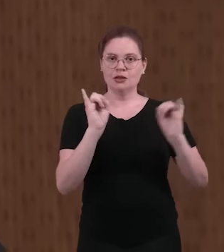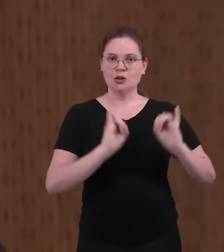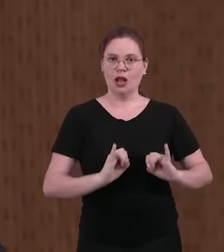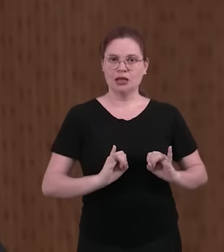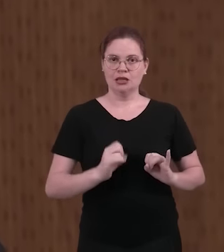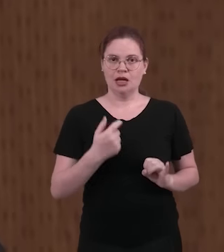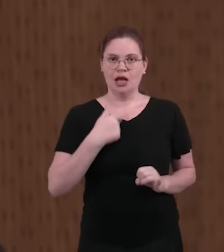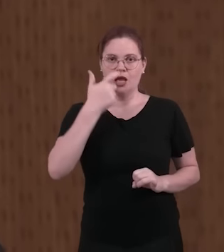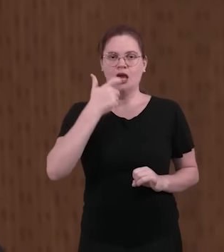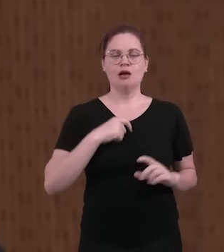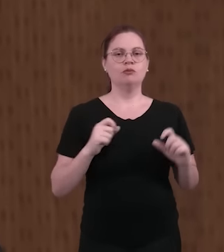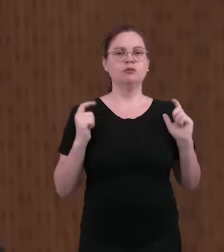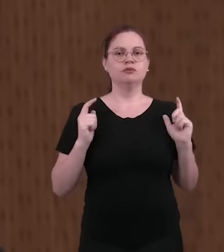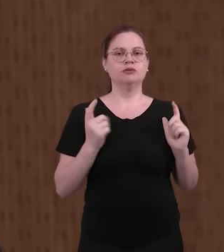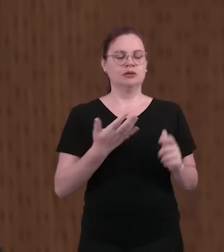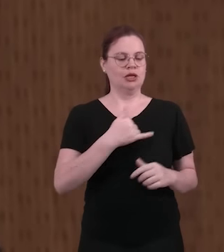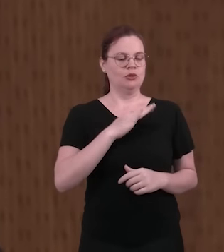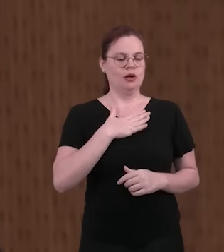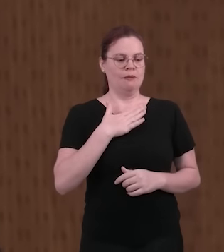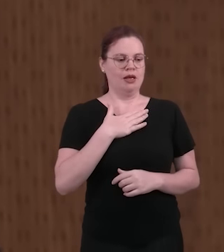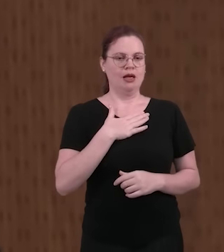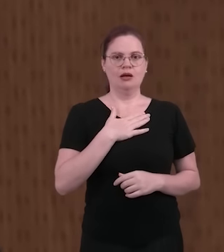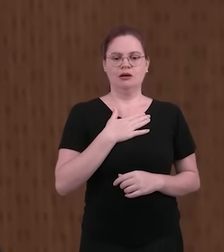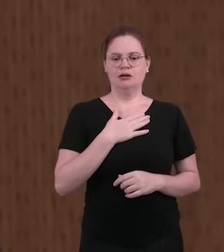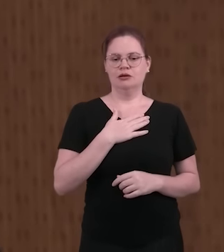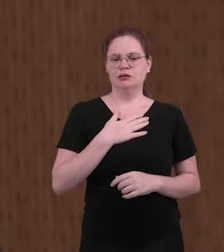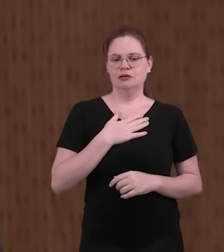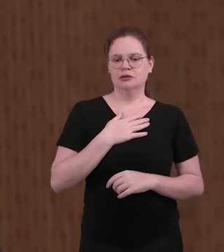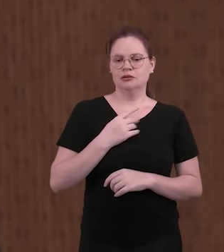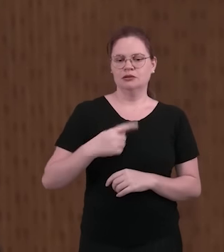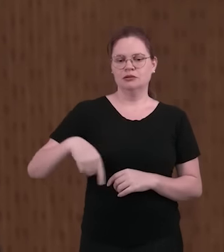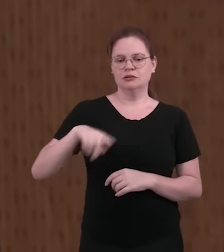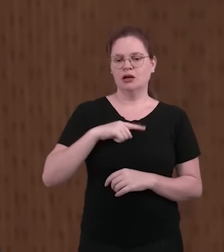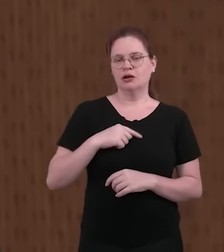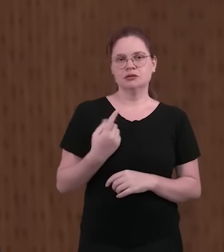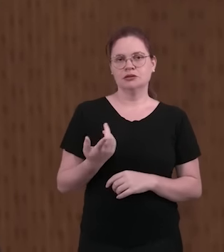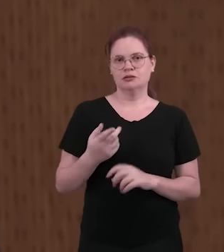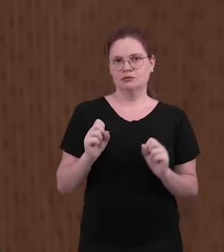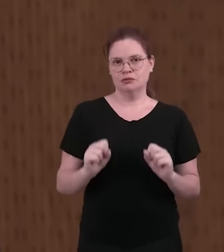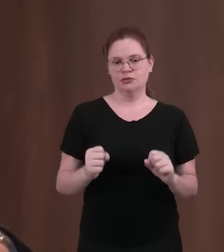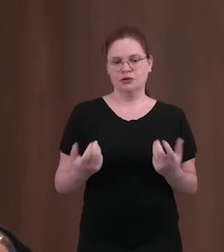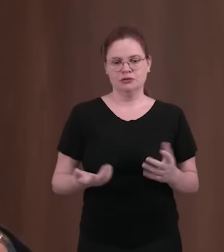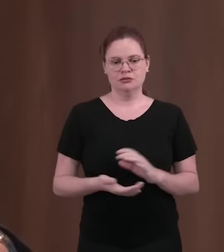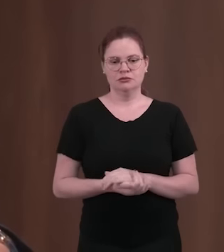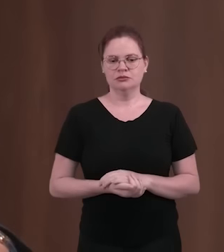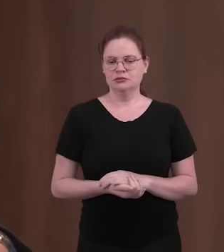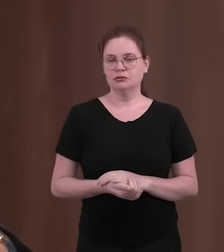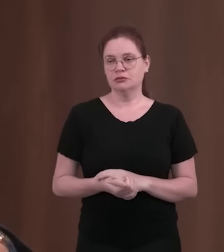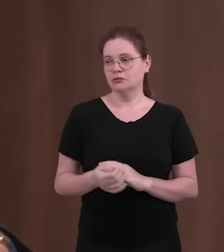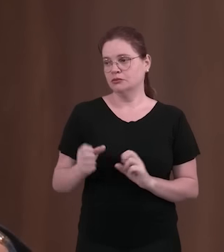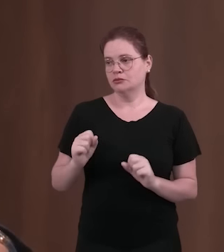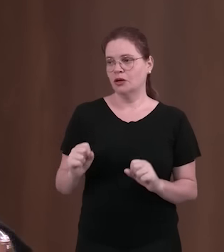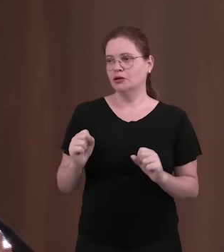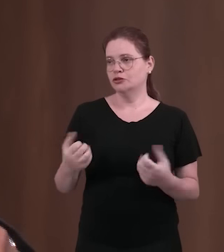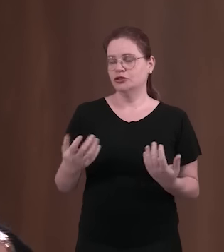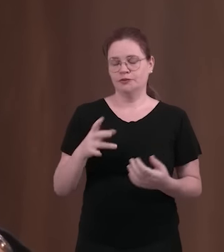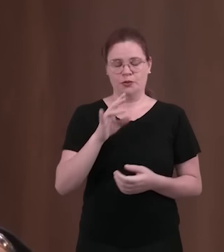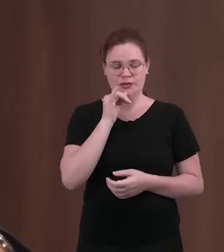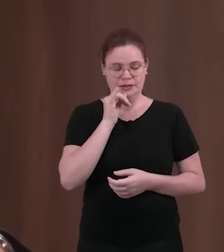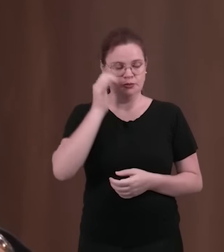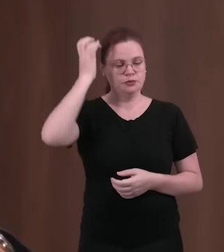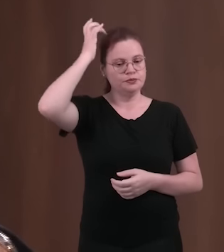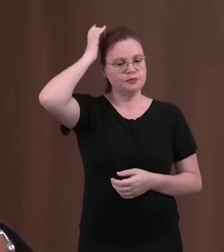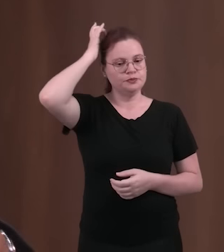mesmos, tipo, no nosso coração, a gente por nós mesmos, assim. Pode. Pode, por